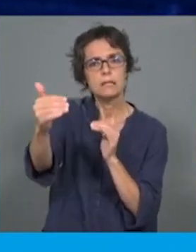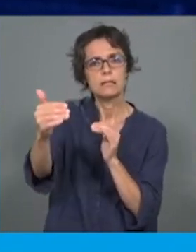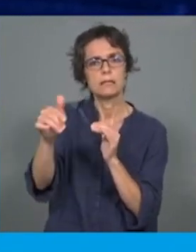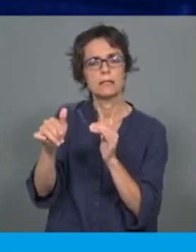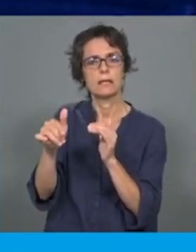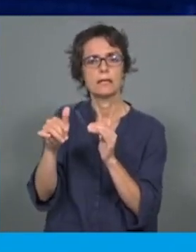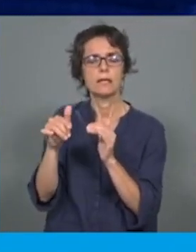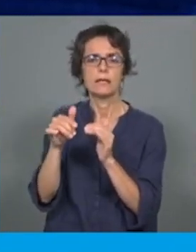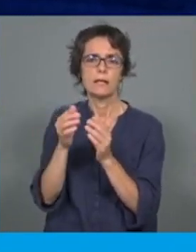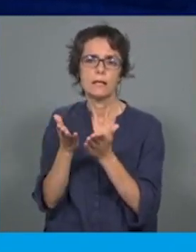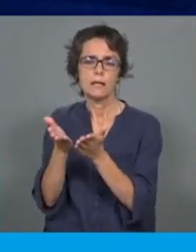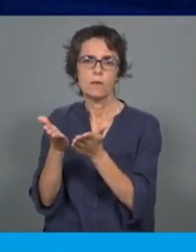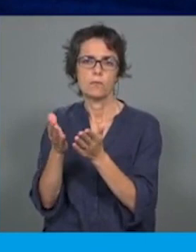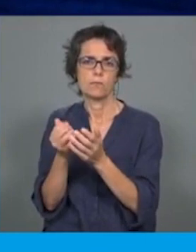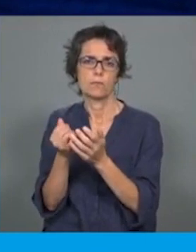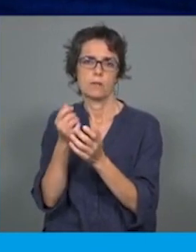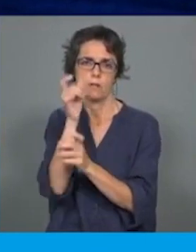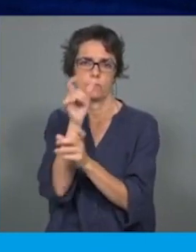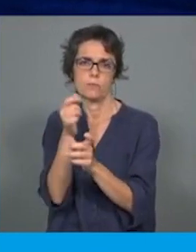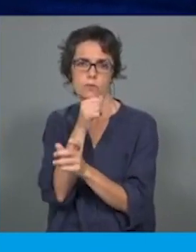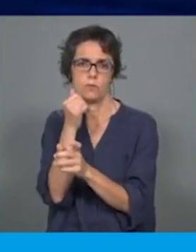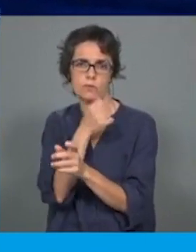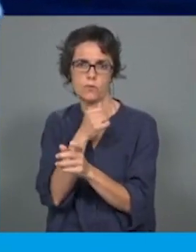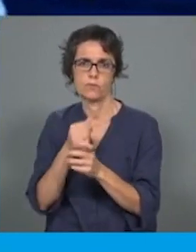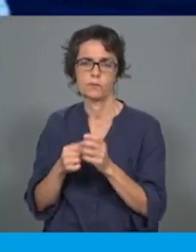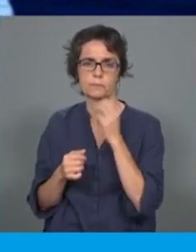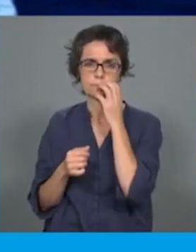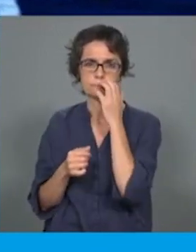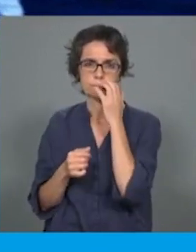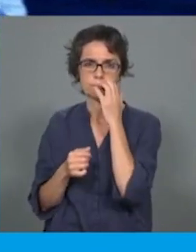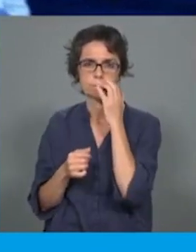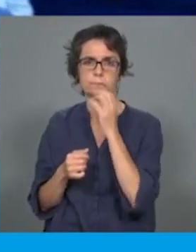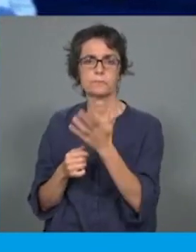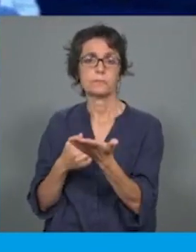aqui acho que é importante, eu costumo dizer que, de facto,